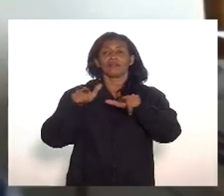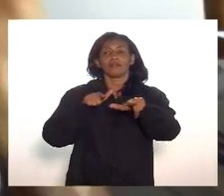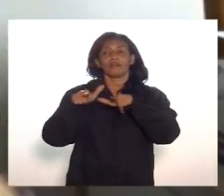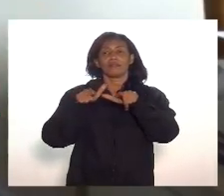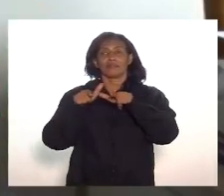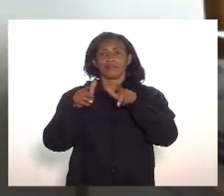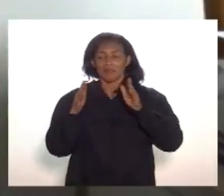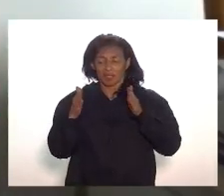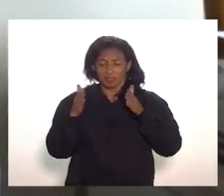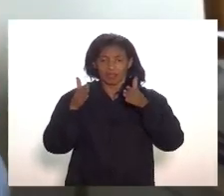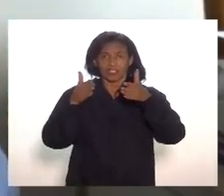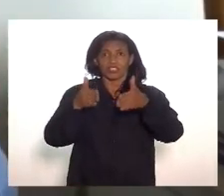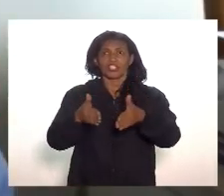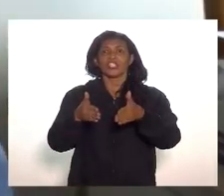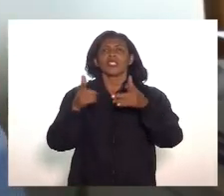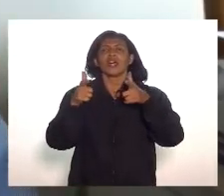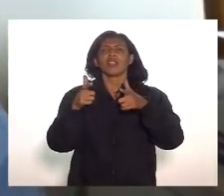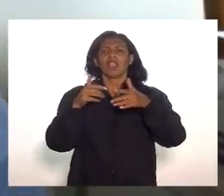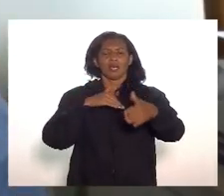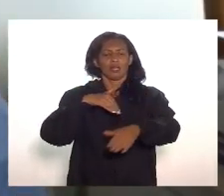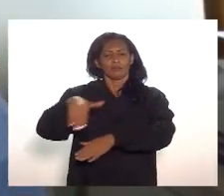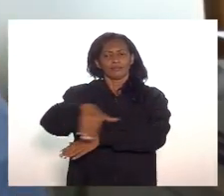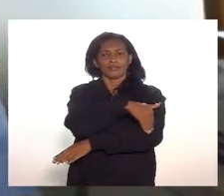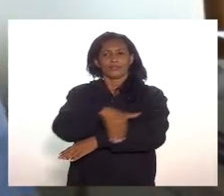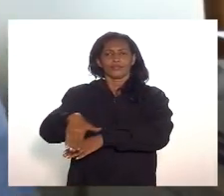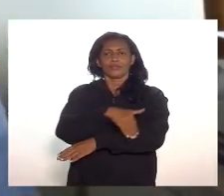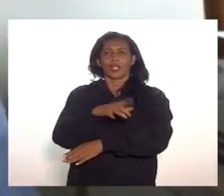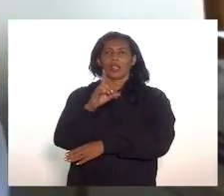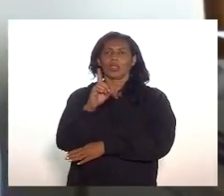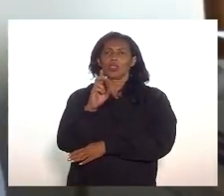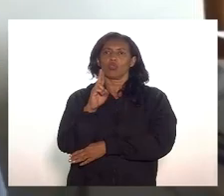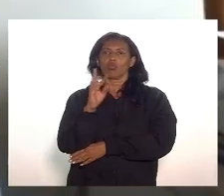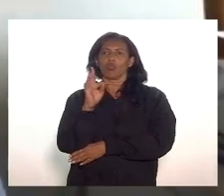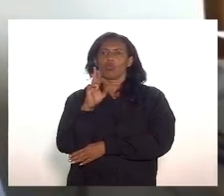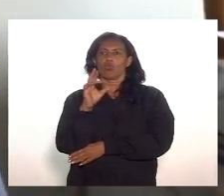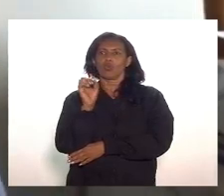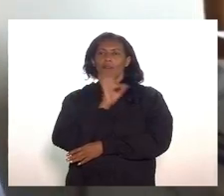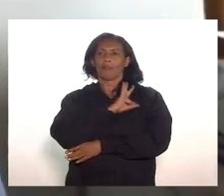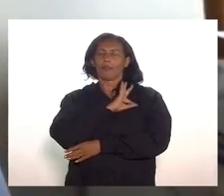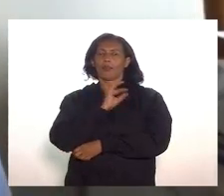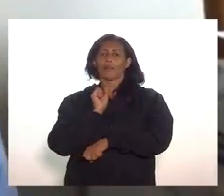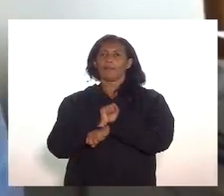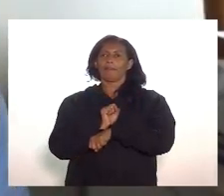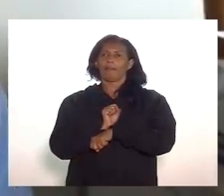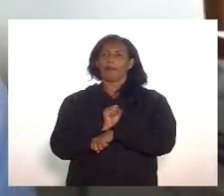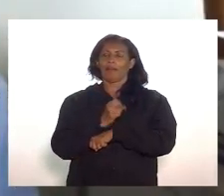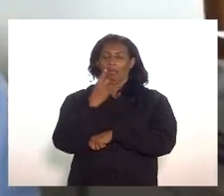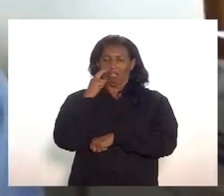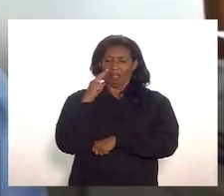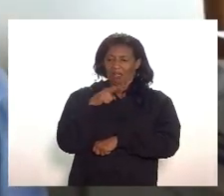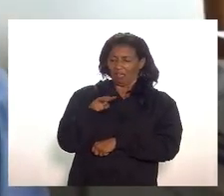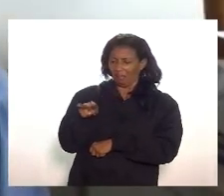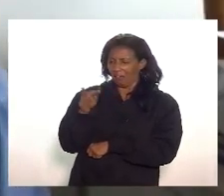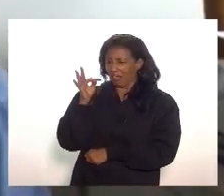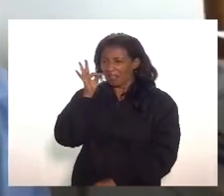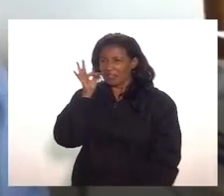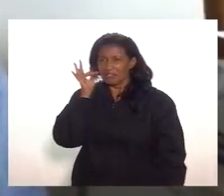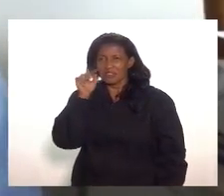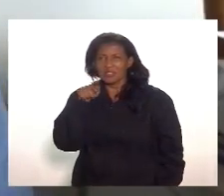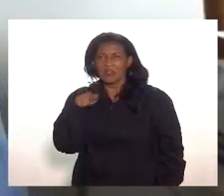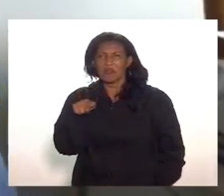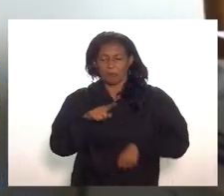Aí chegava lá na Dutra, tinha sempre um carrinho da polícia para pará-lo. Olha, seu fusquinha, está com o